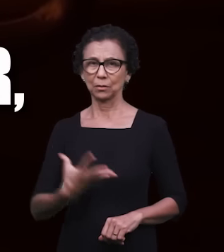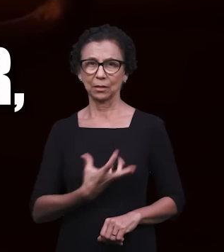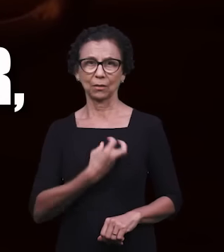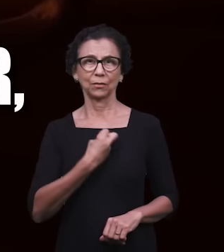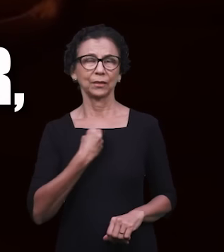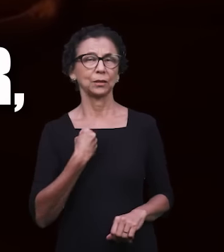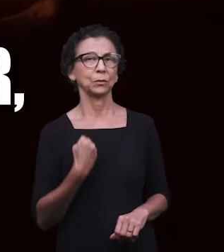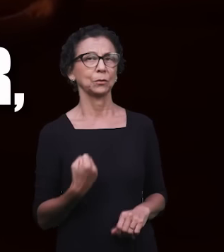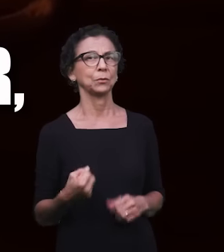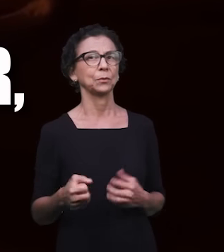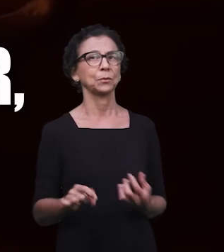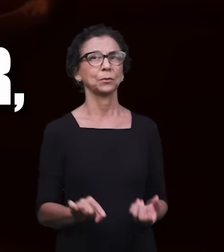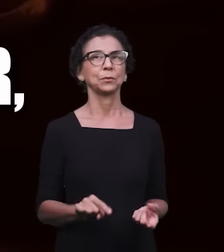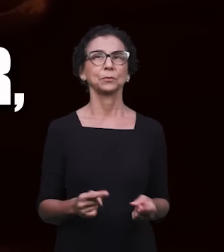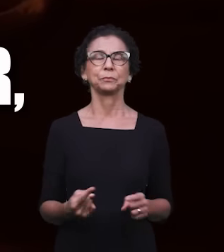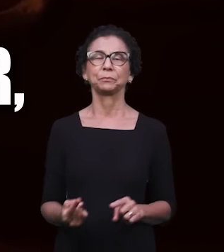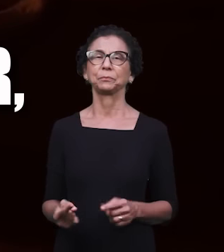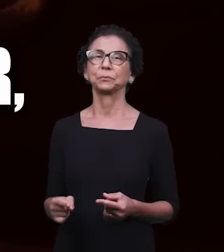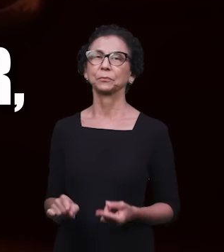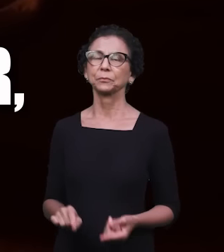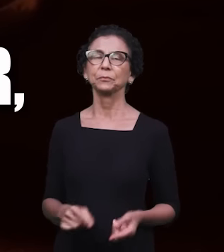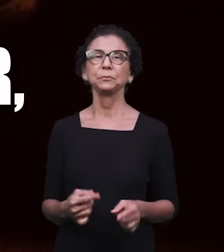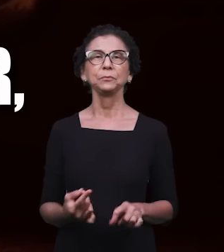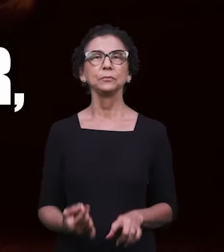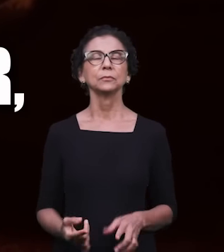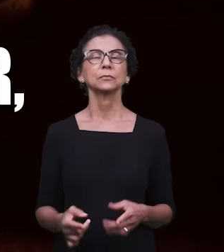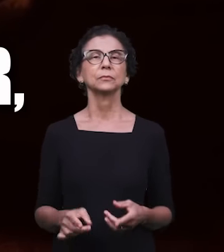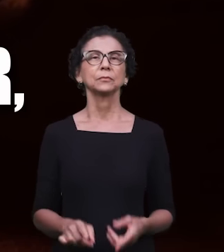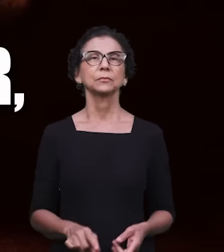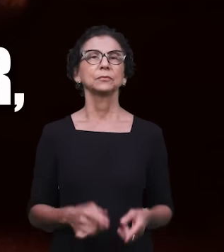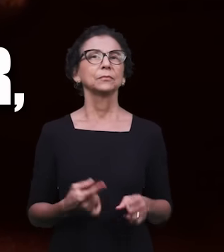Senhor, meu Salvador.